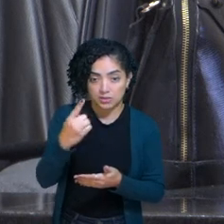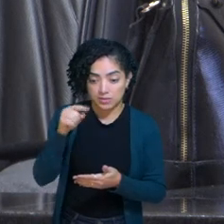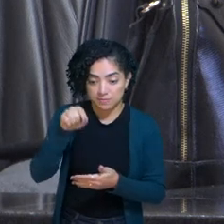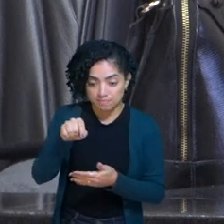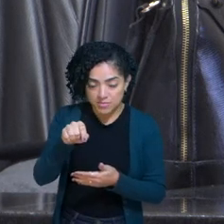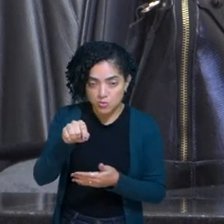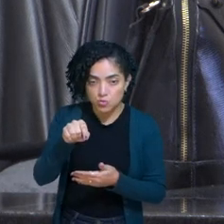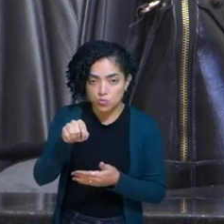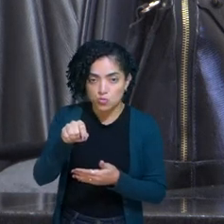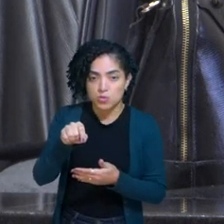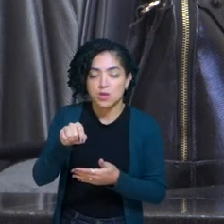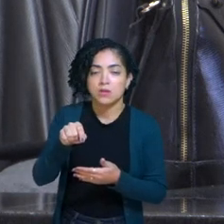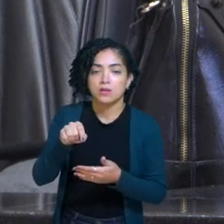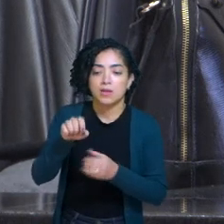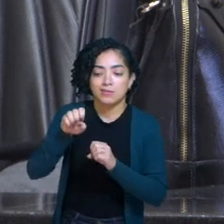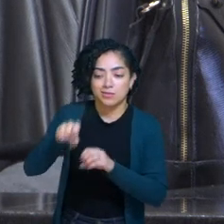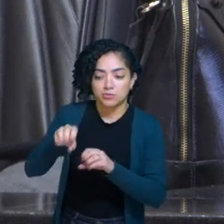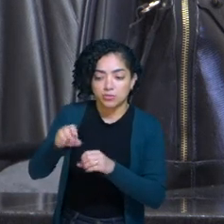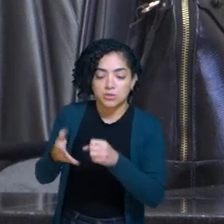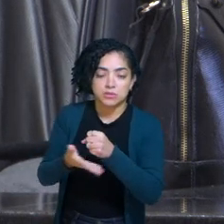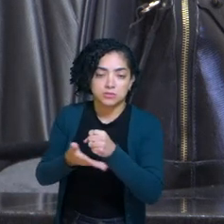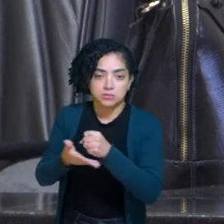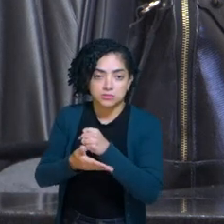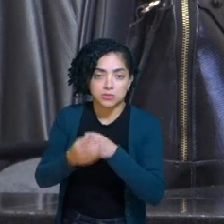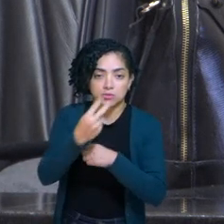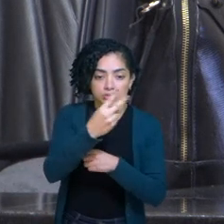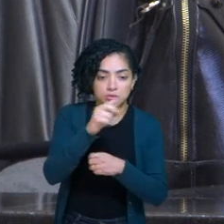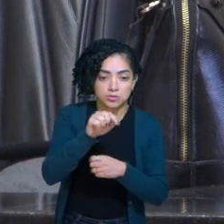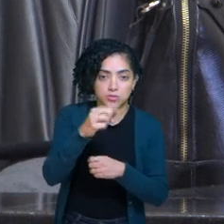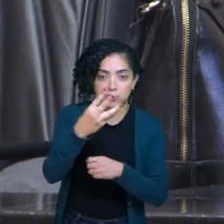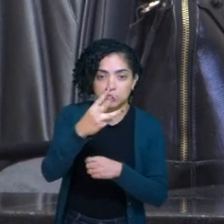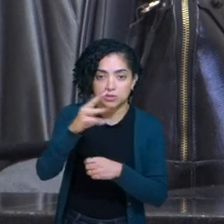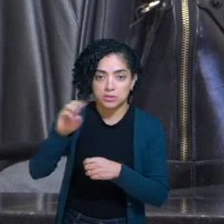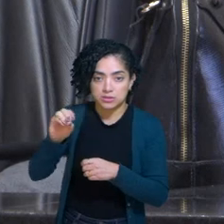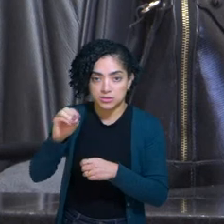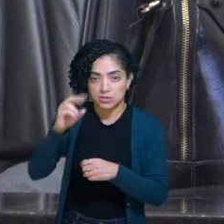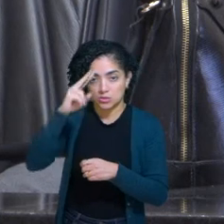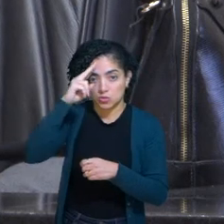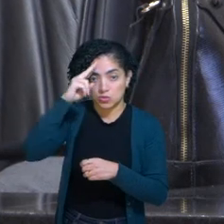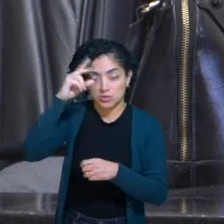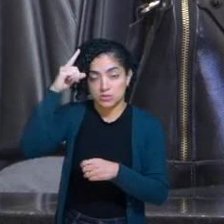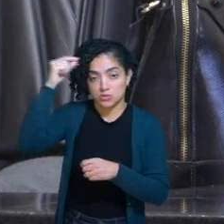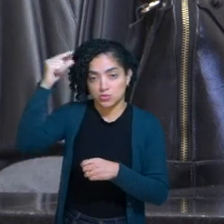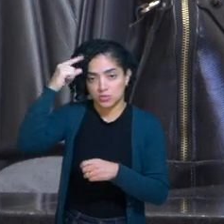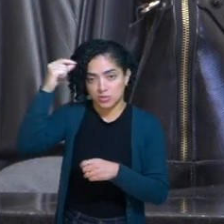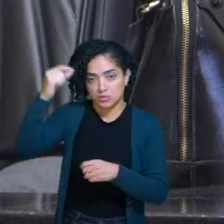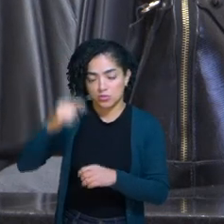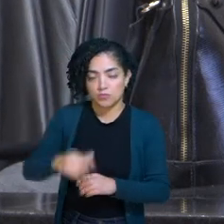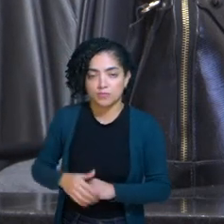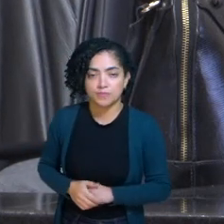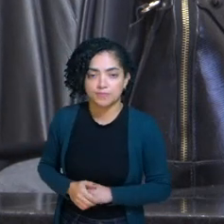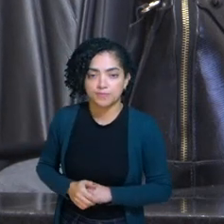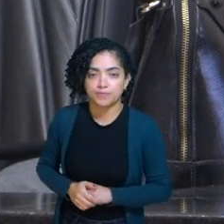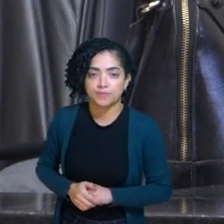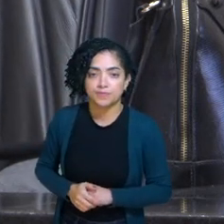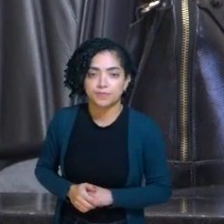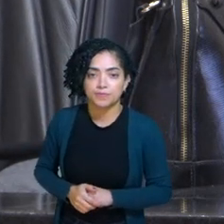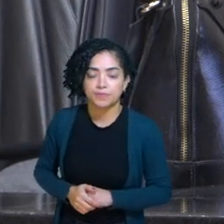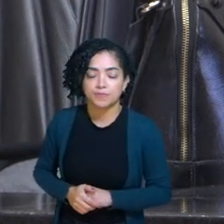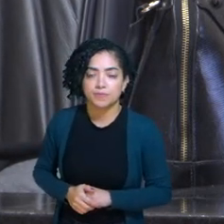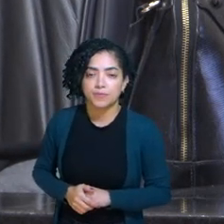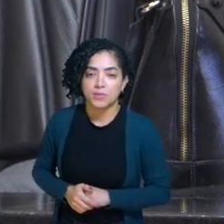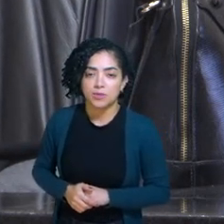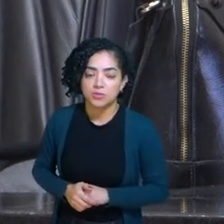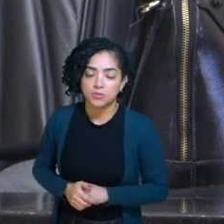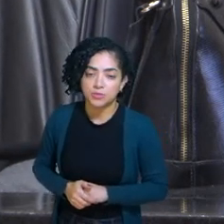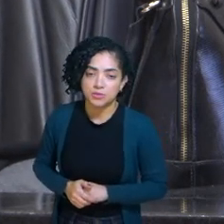Básica 2300 do ensino superior Sou vice-presidente dessa Federação tenho também o orgulho de est de estar com esses meus